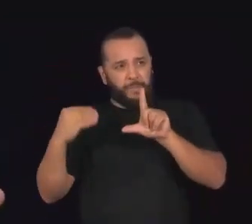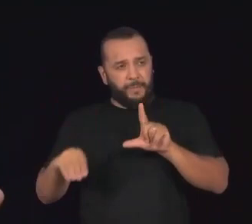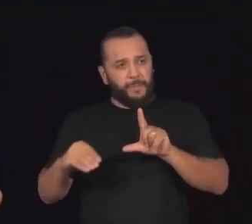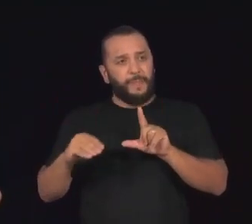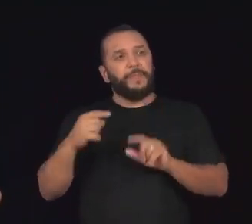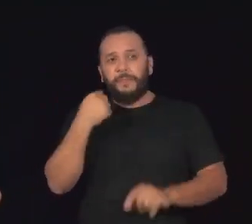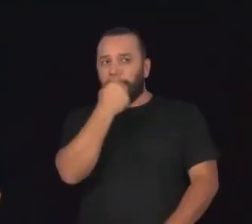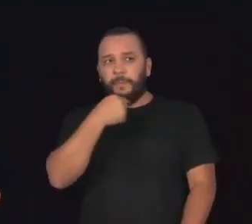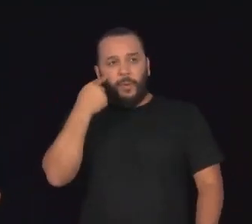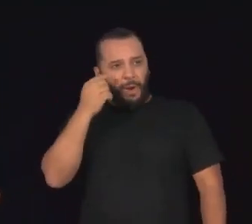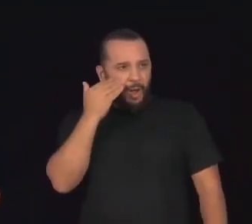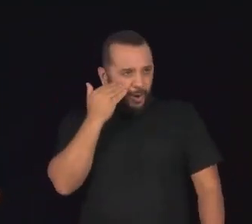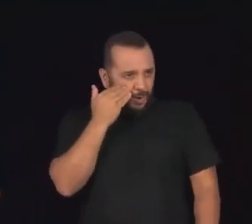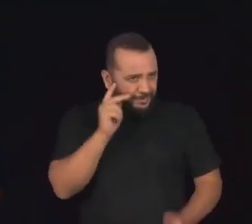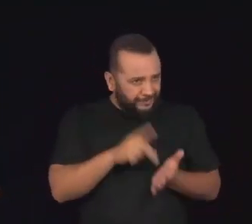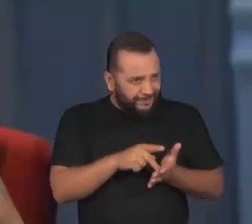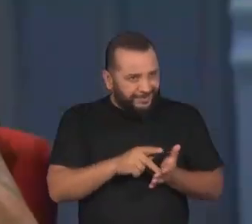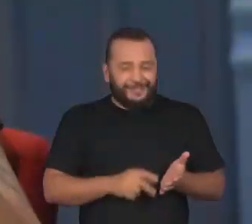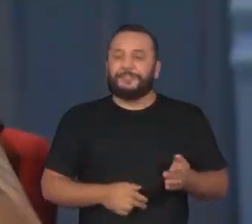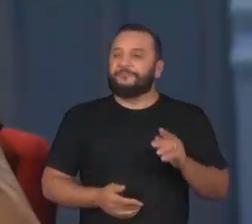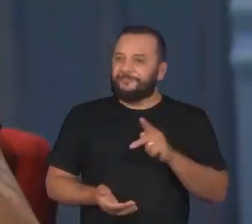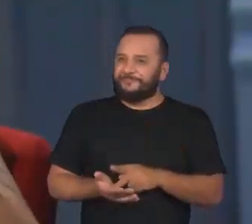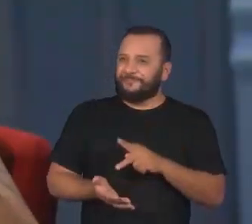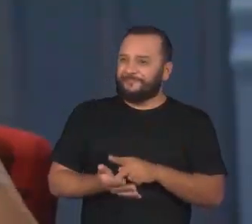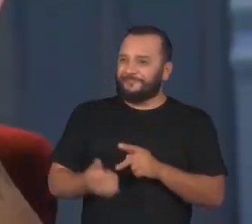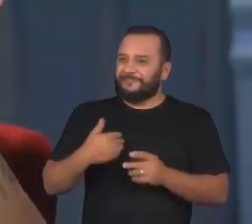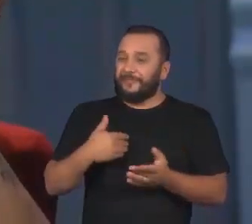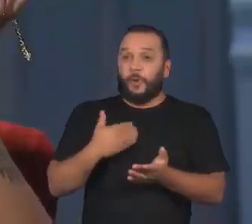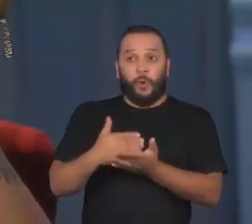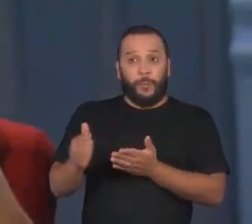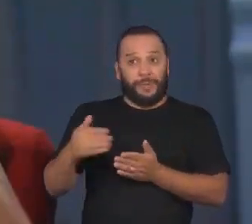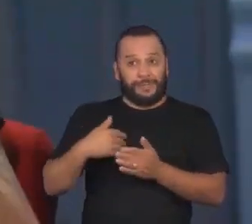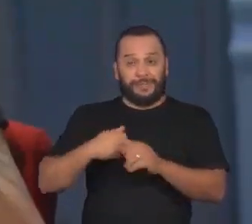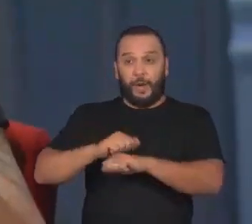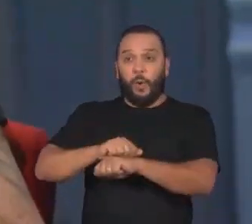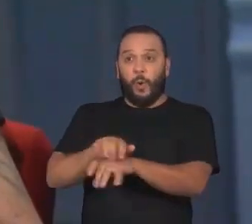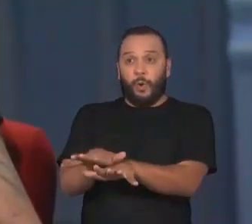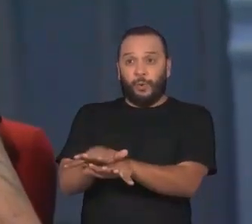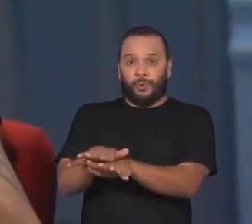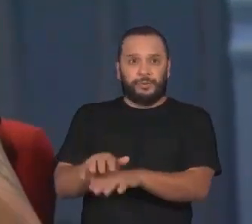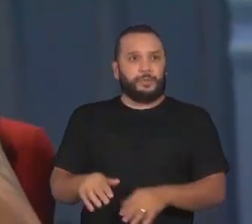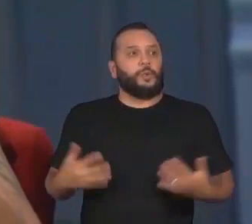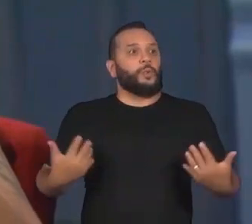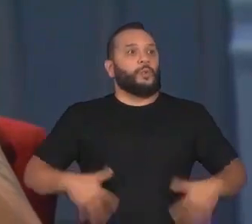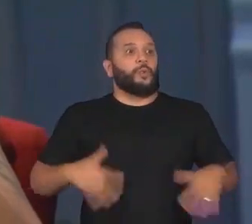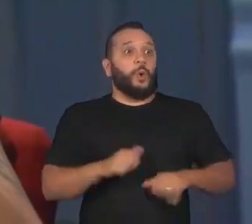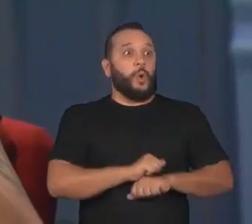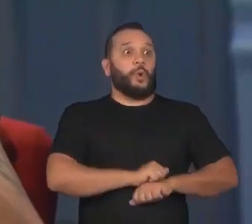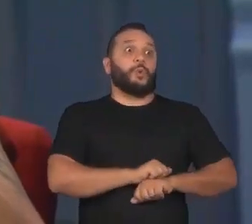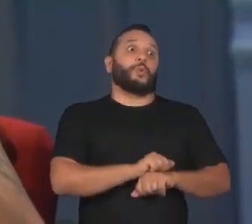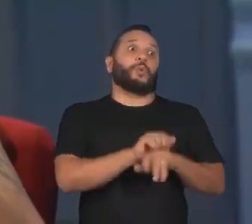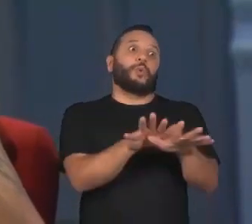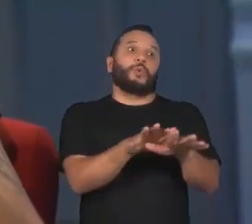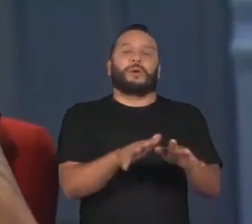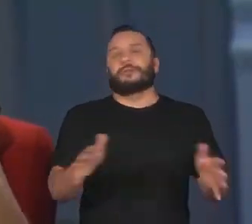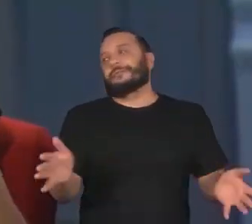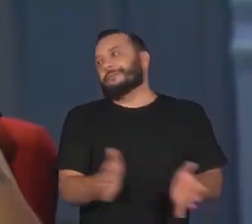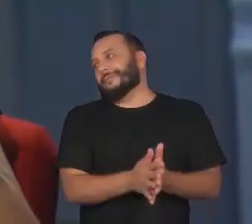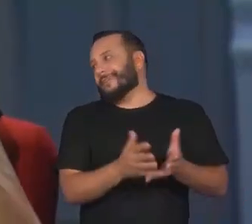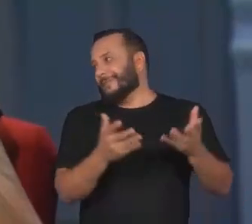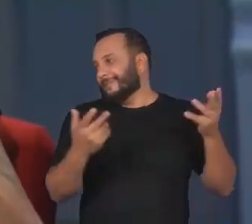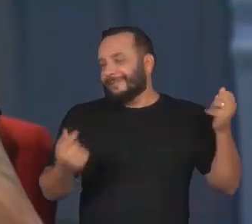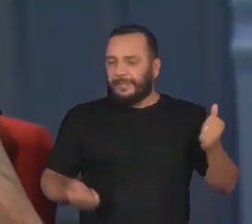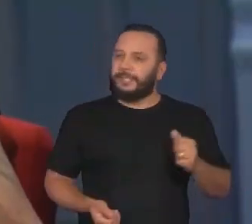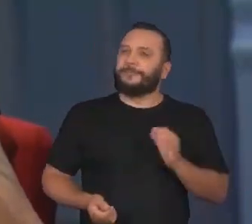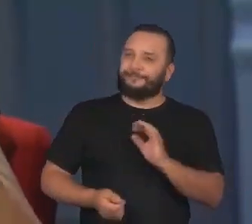boca rosa não é isso é na verdade eu comecei no Orkut né no palice do Orkut eu sou do Orkut acredit que maravil comecei